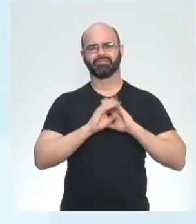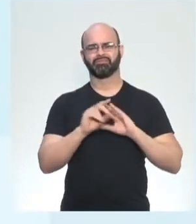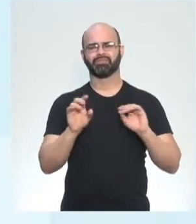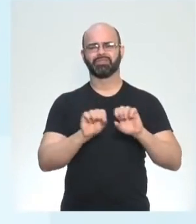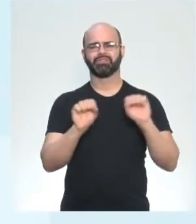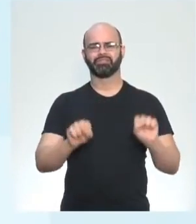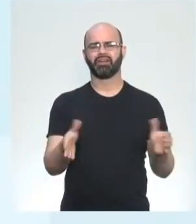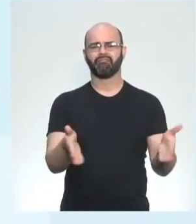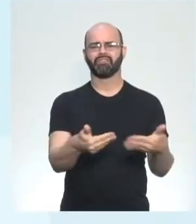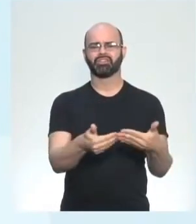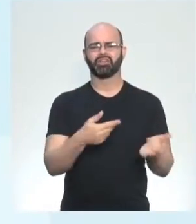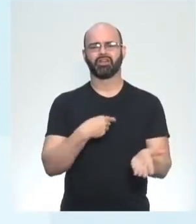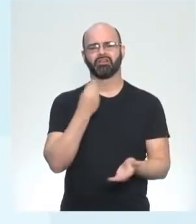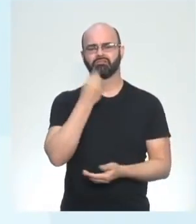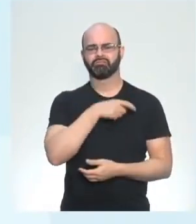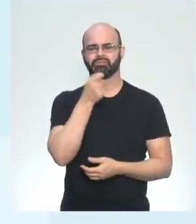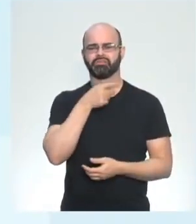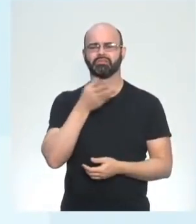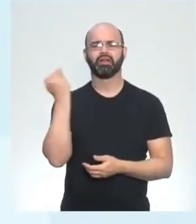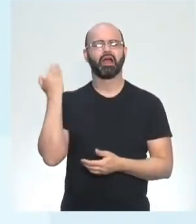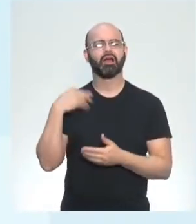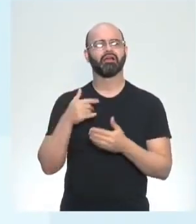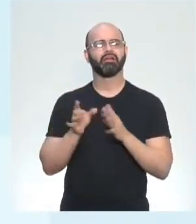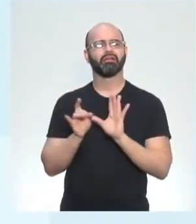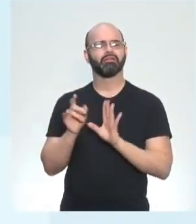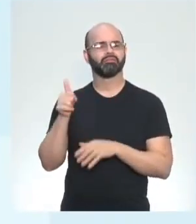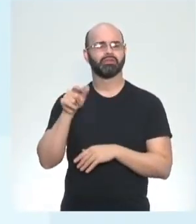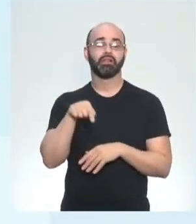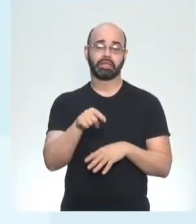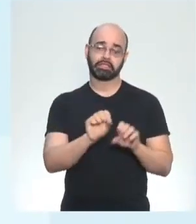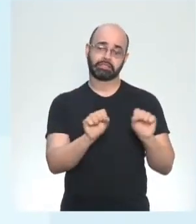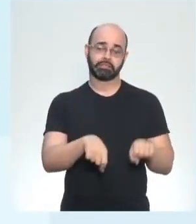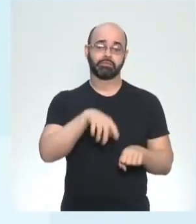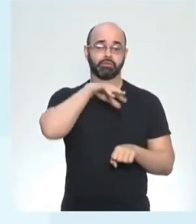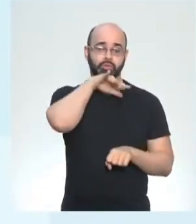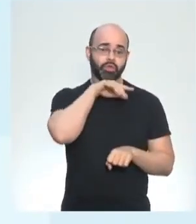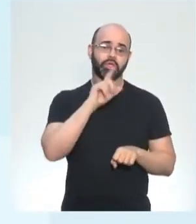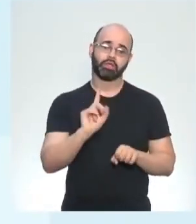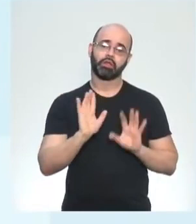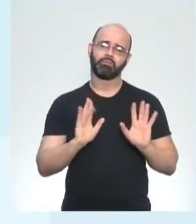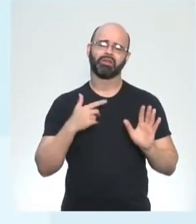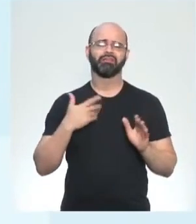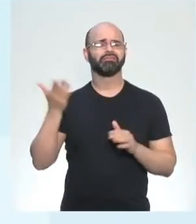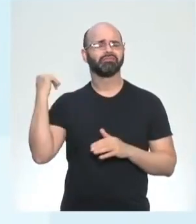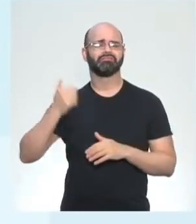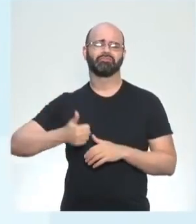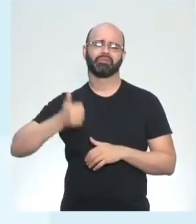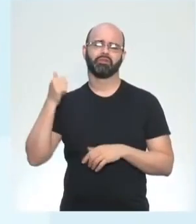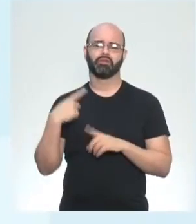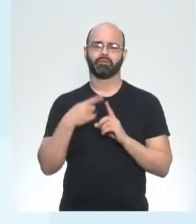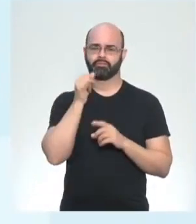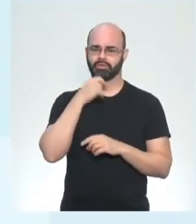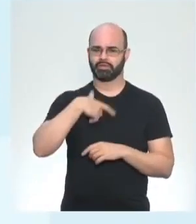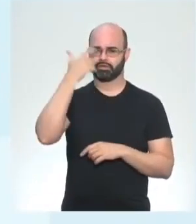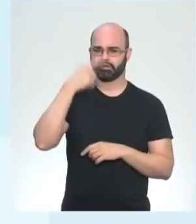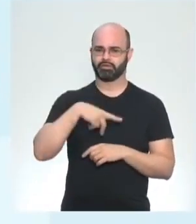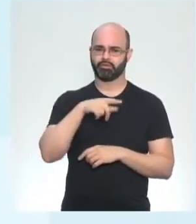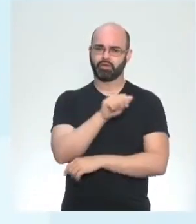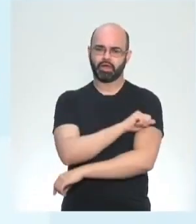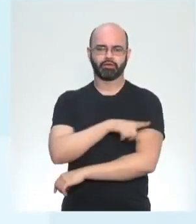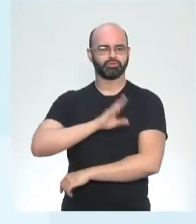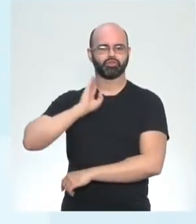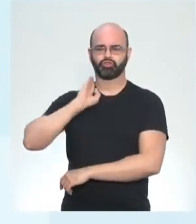fechado. Preferia como antes. Não que o novo sistema seja ruim, mas prefiro o antigo, onde os alunos mandavam as